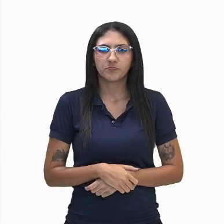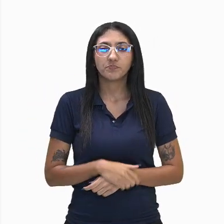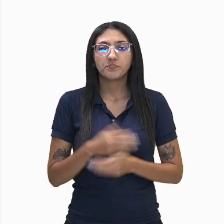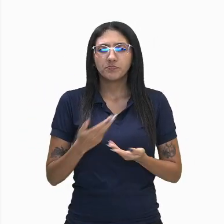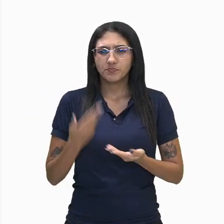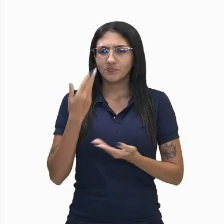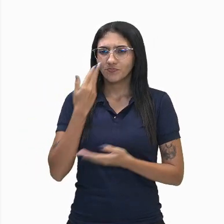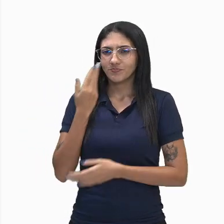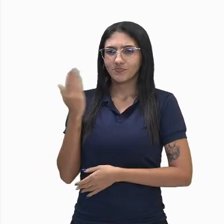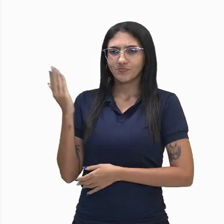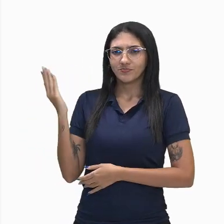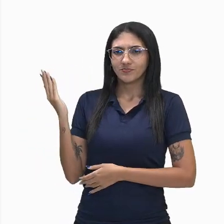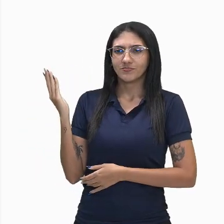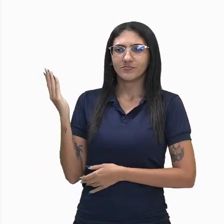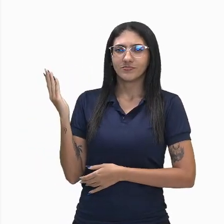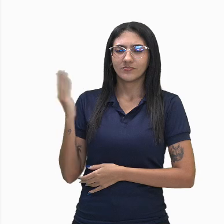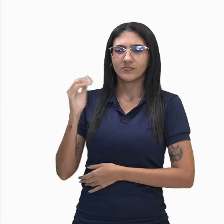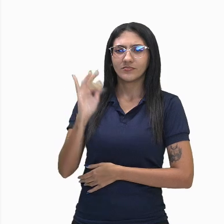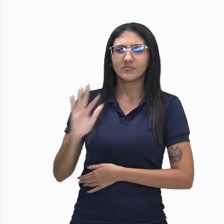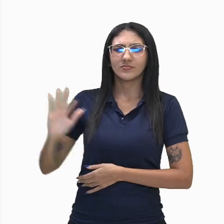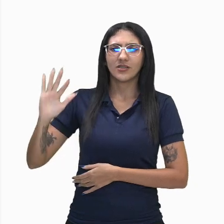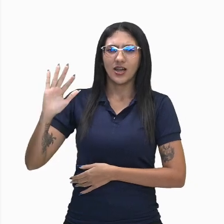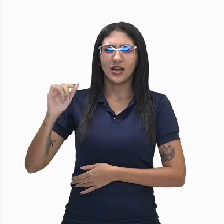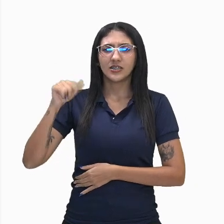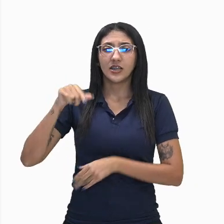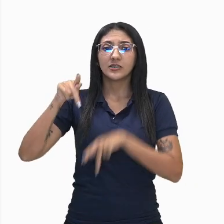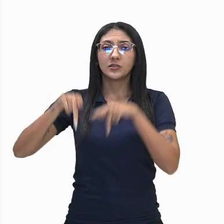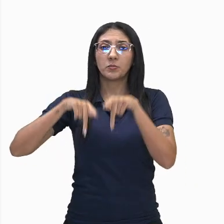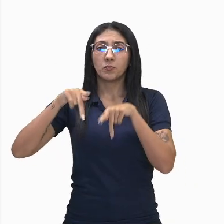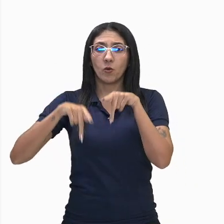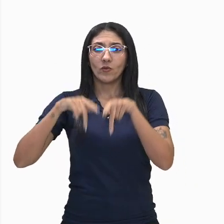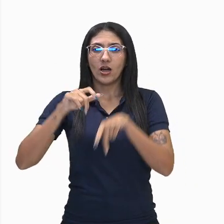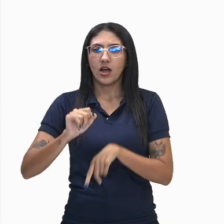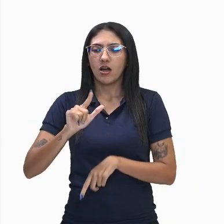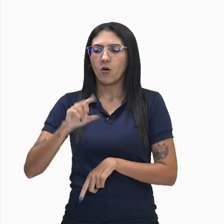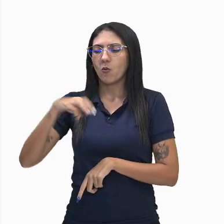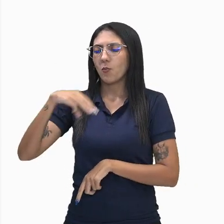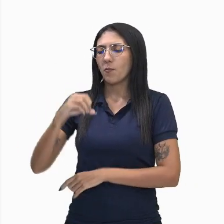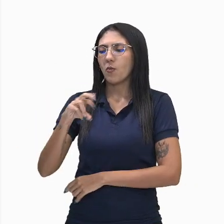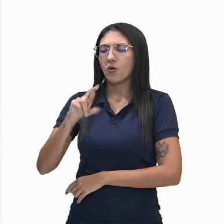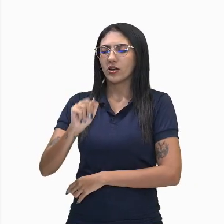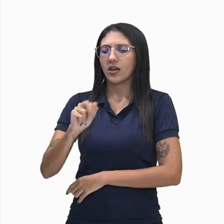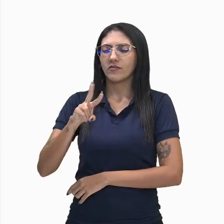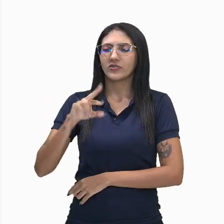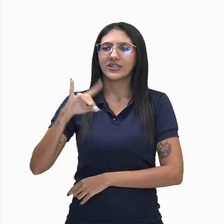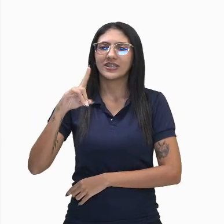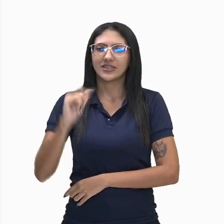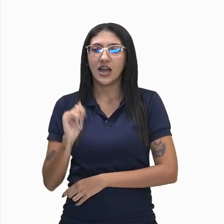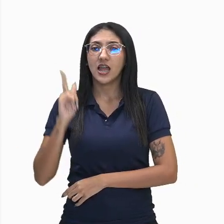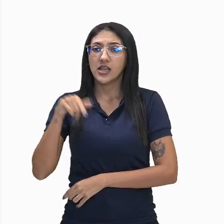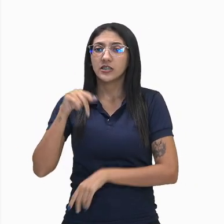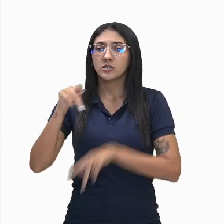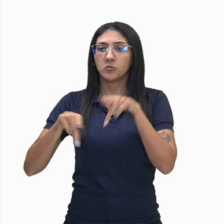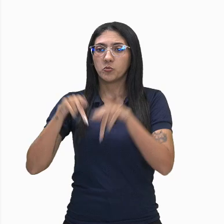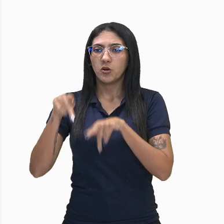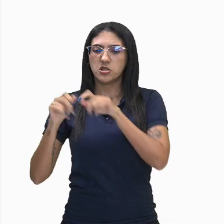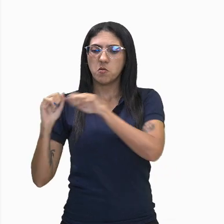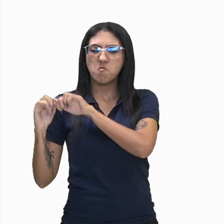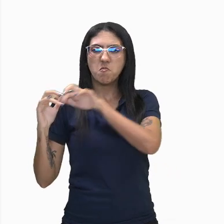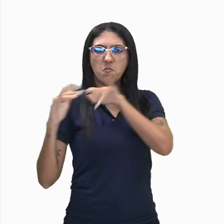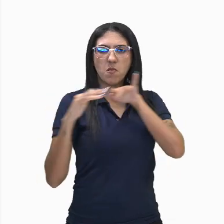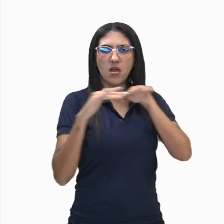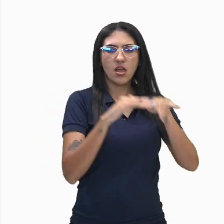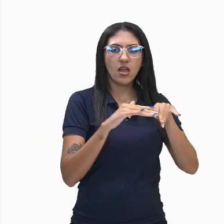ilustração desse povo almorávida que chega, que vai conquistar o Império de Gana, levando ao seu